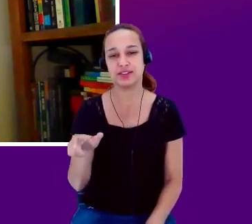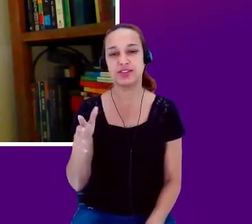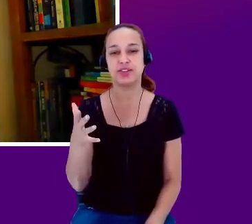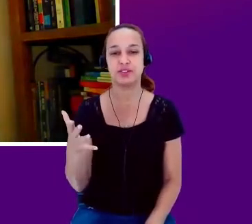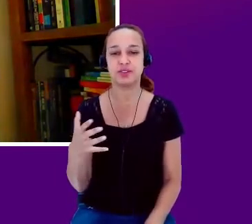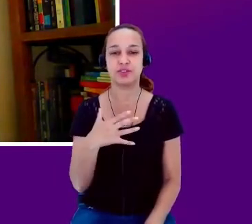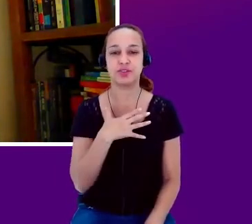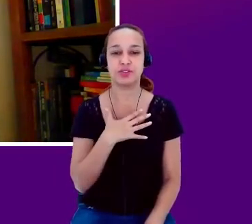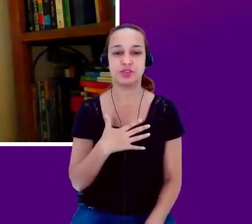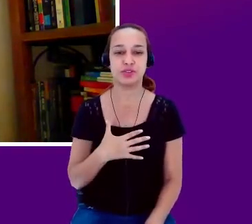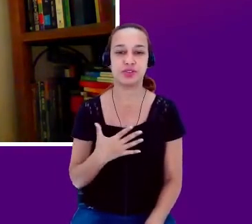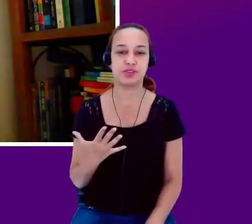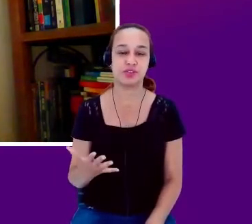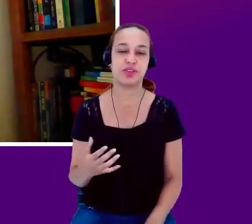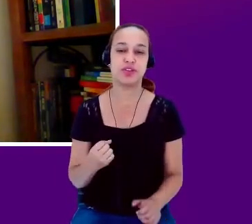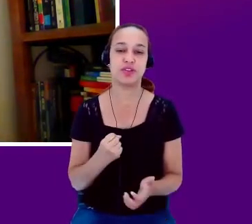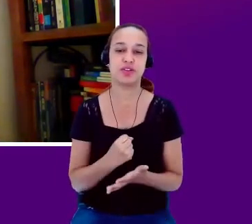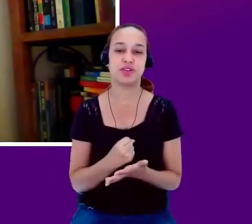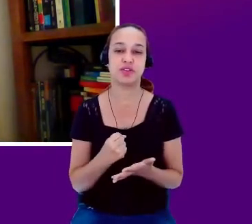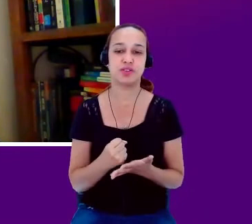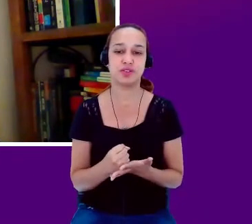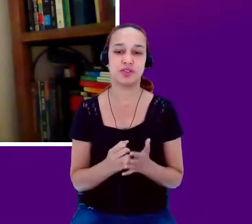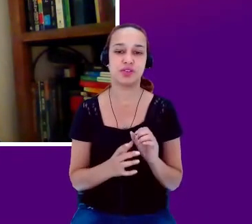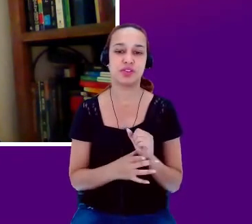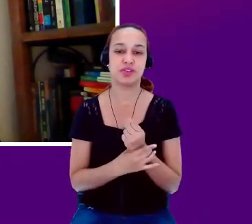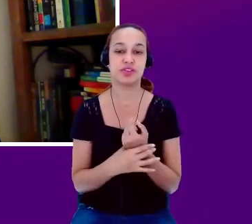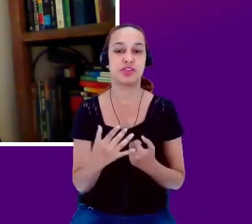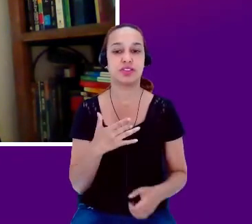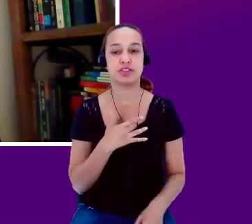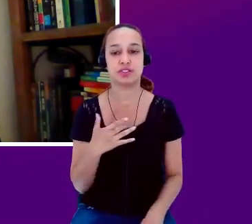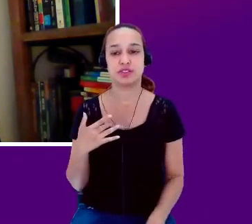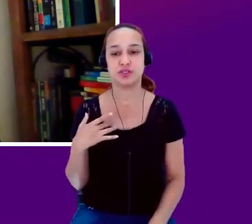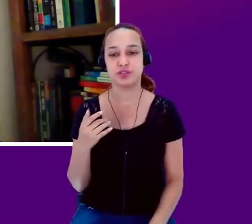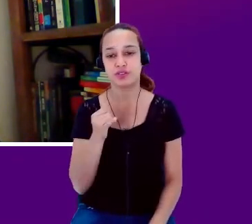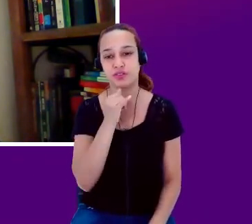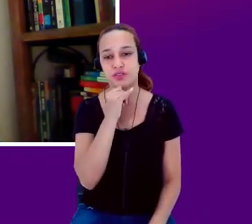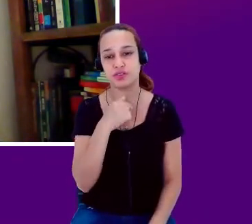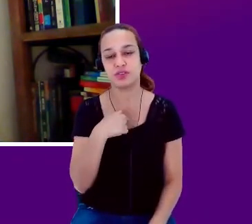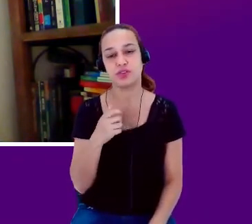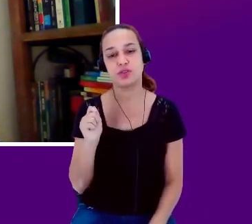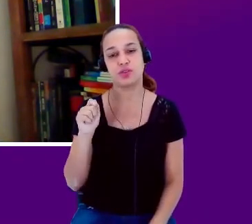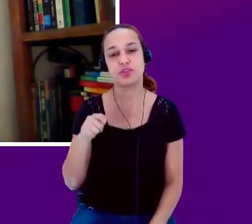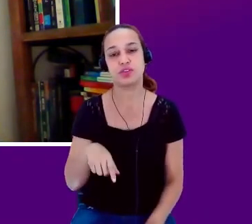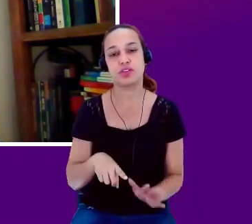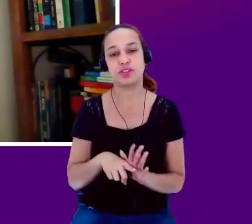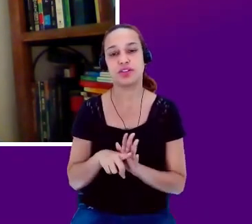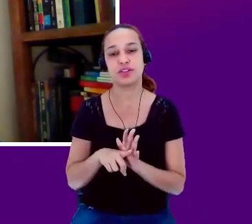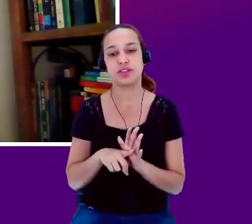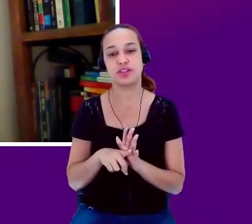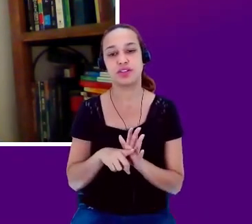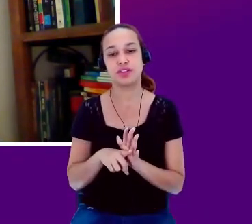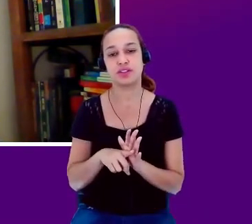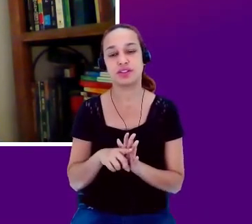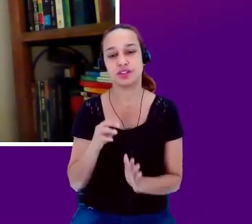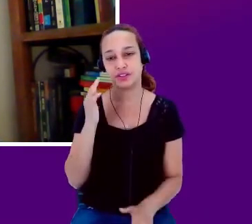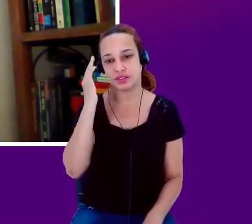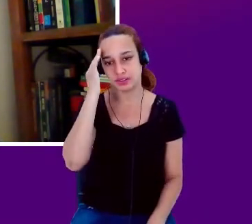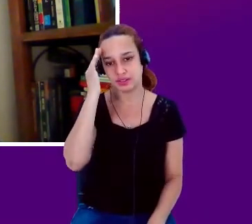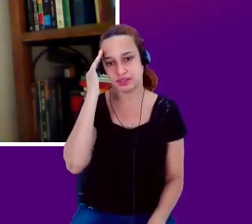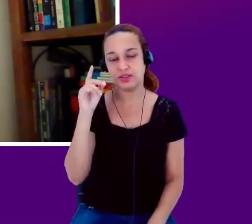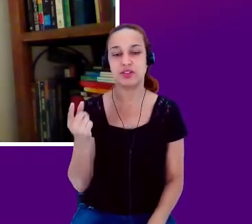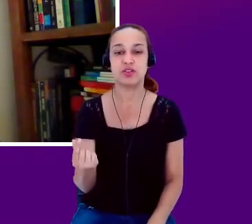contratando um seguro-saúde, por exemplo, mas eu vou poder fazer uma análise para